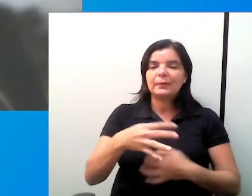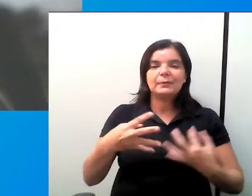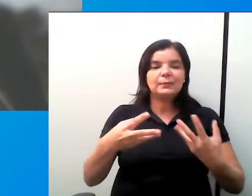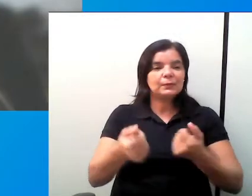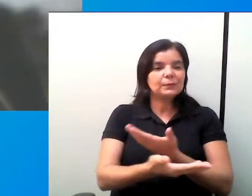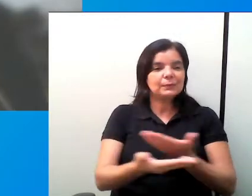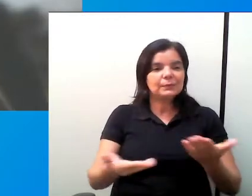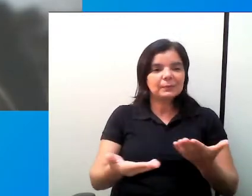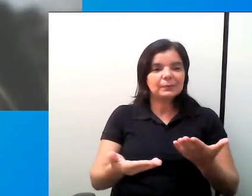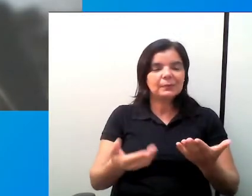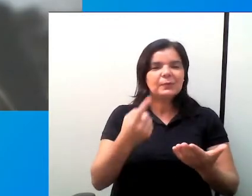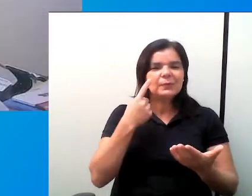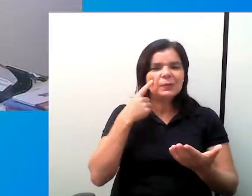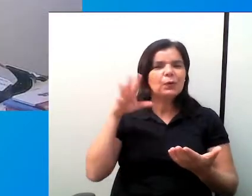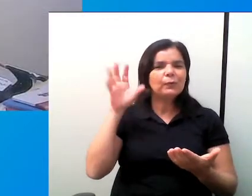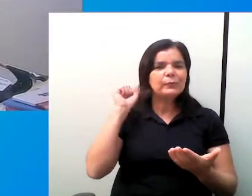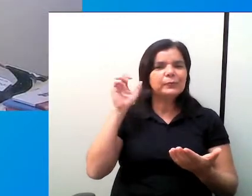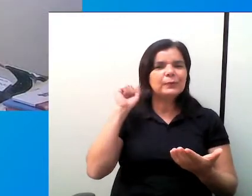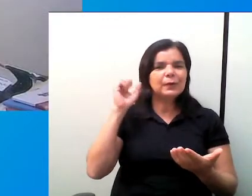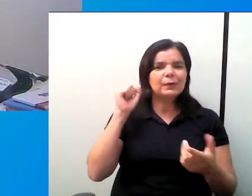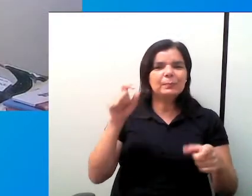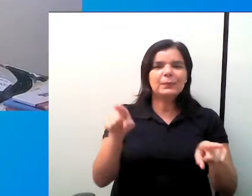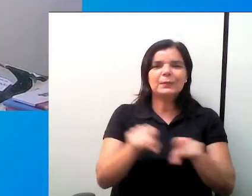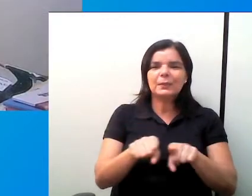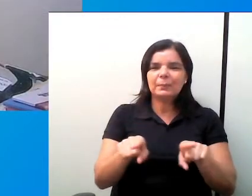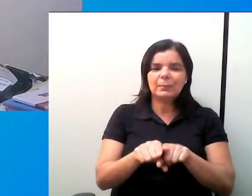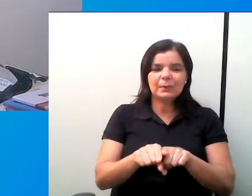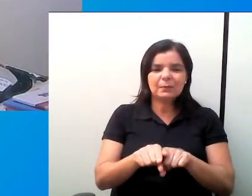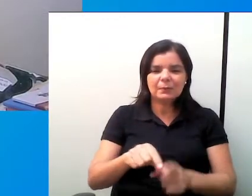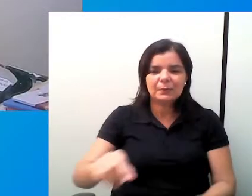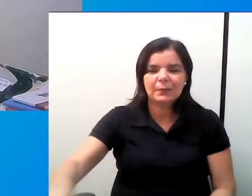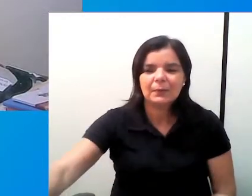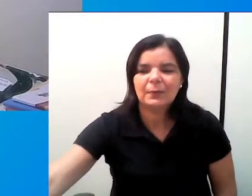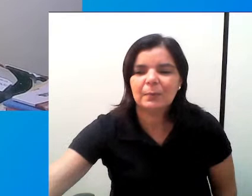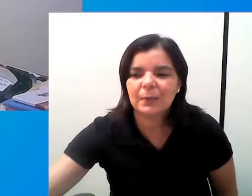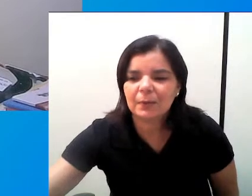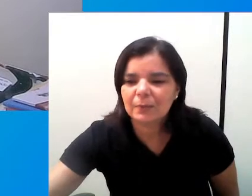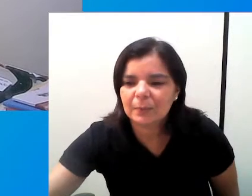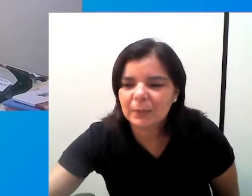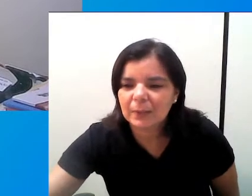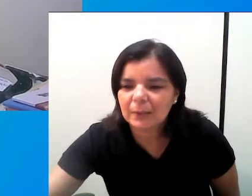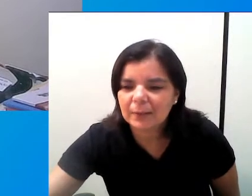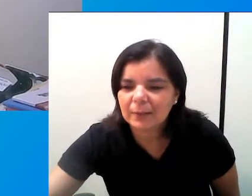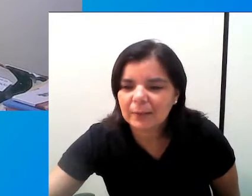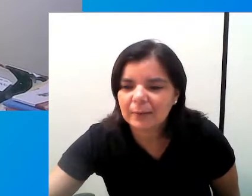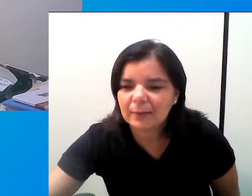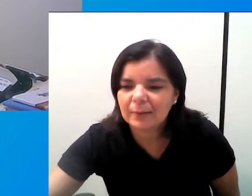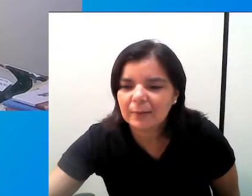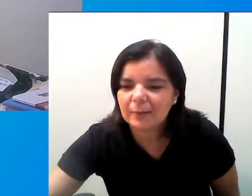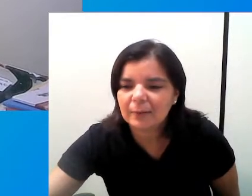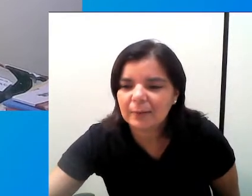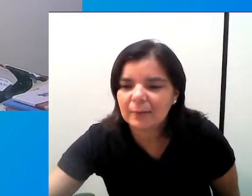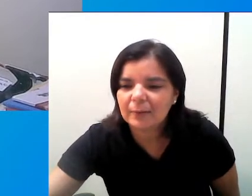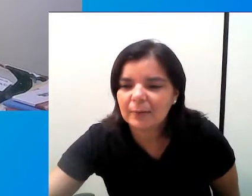Confirma se está ouvindo o meu áudio? Se meu áudio está bom? Ok, obrigado.